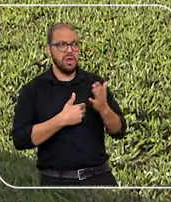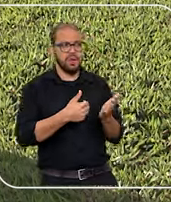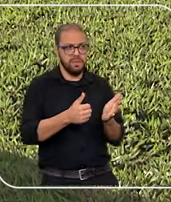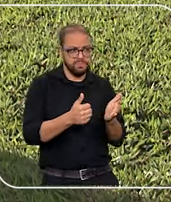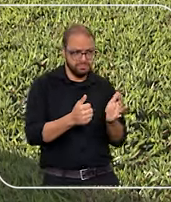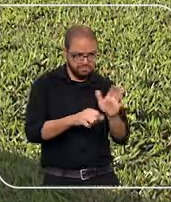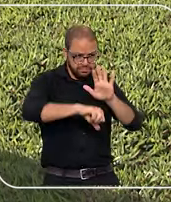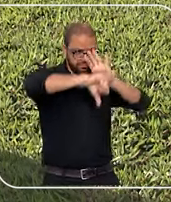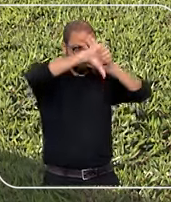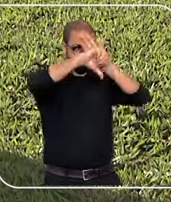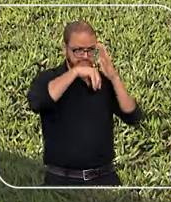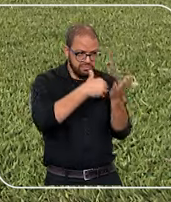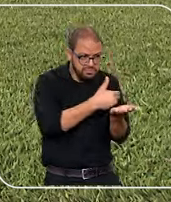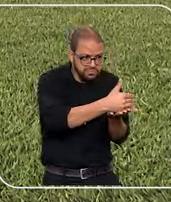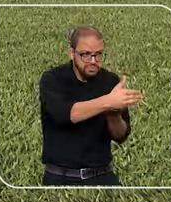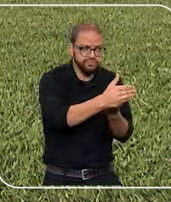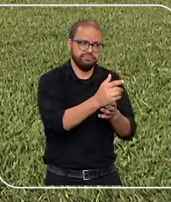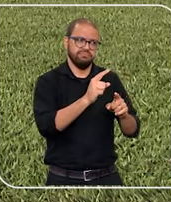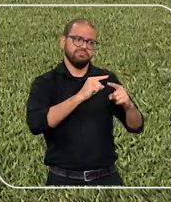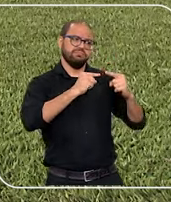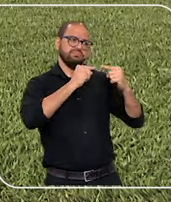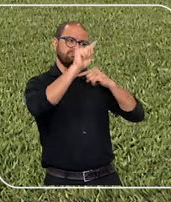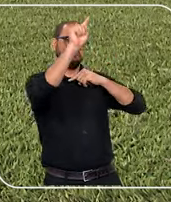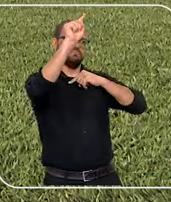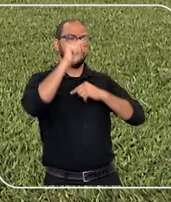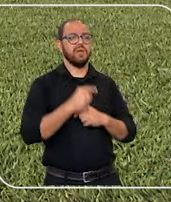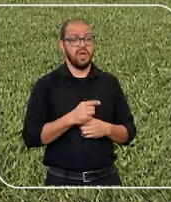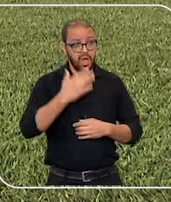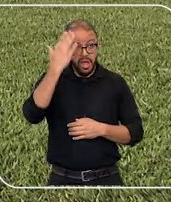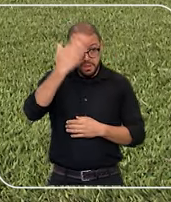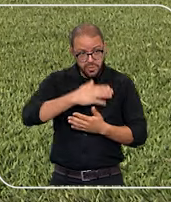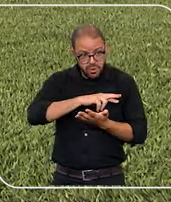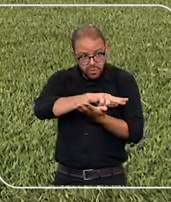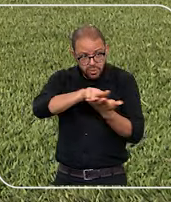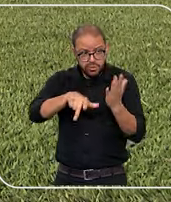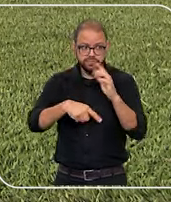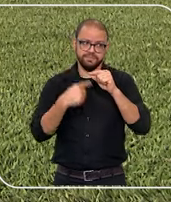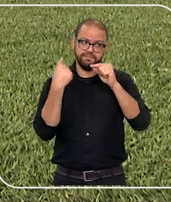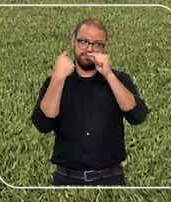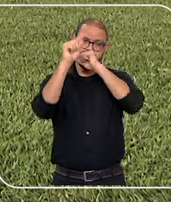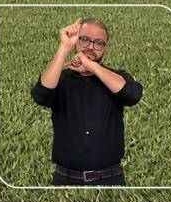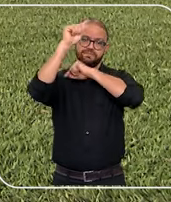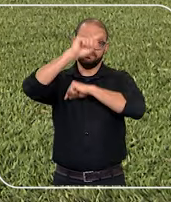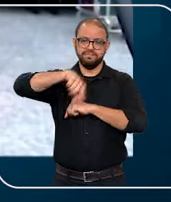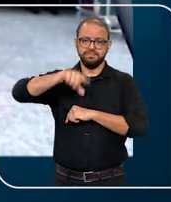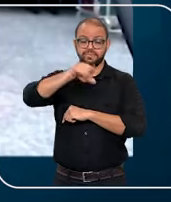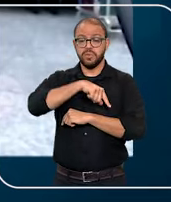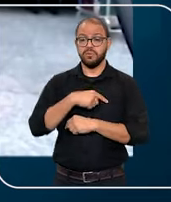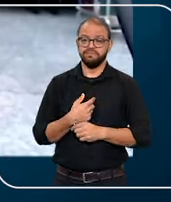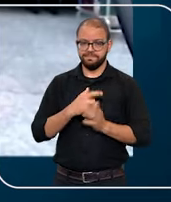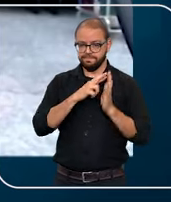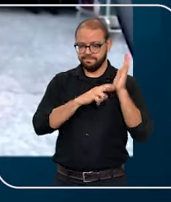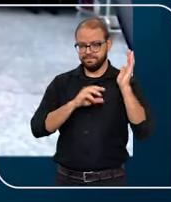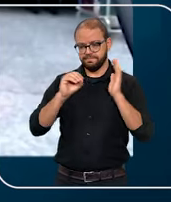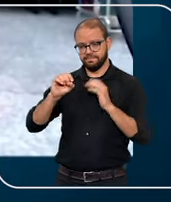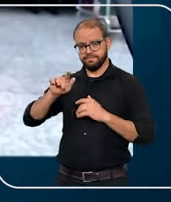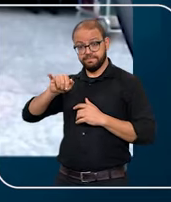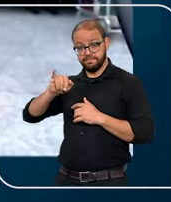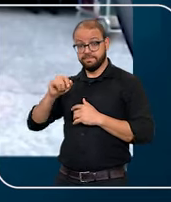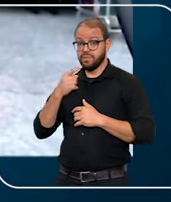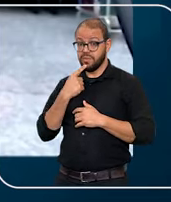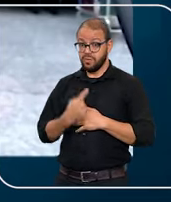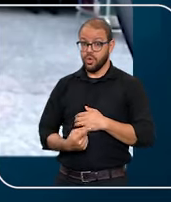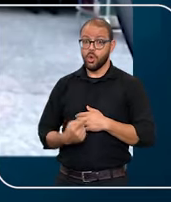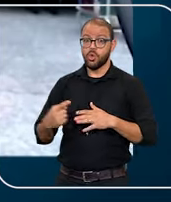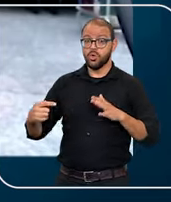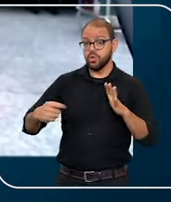causa para a abertura da ação penal e apontou suposta nulidade de provas que embasaram a denúncia. O relator, ministro Og